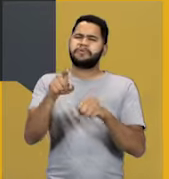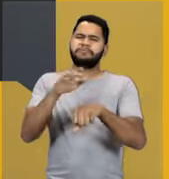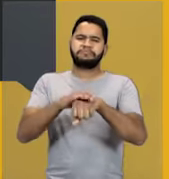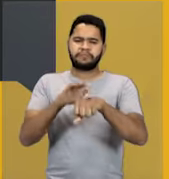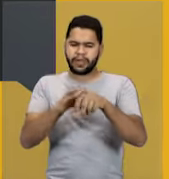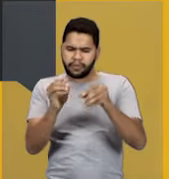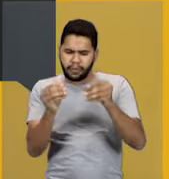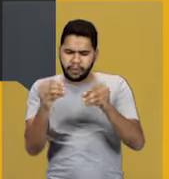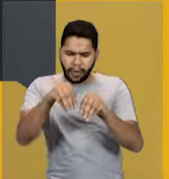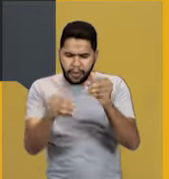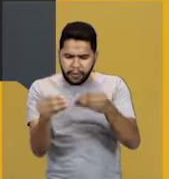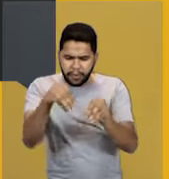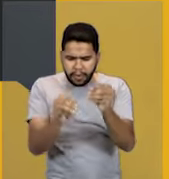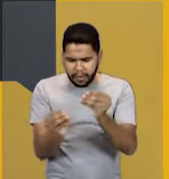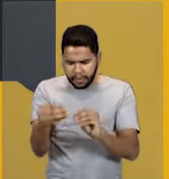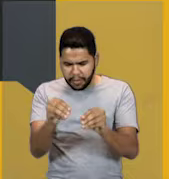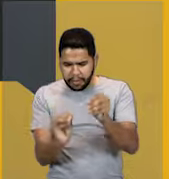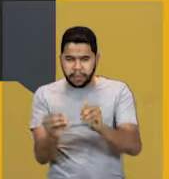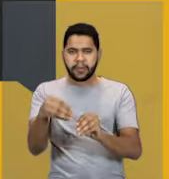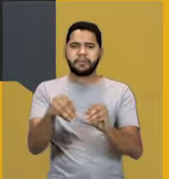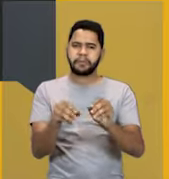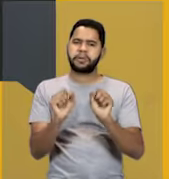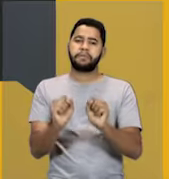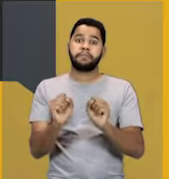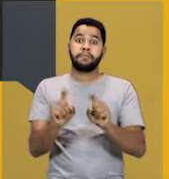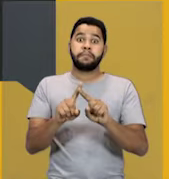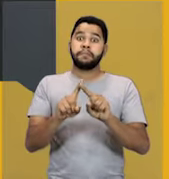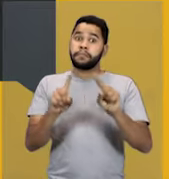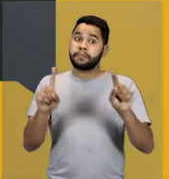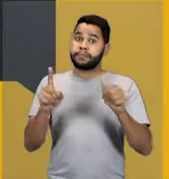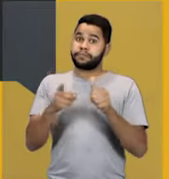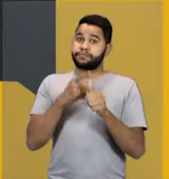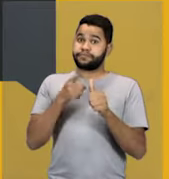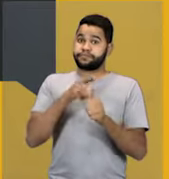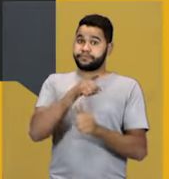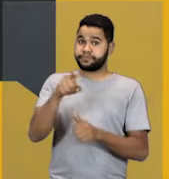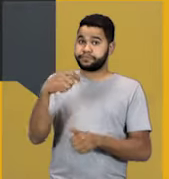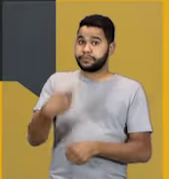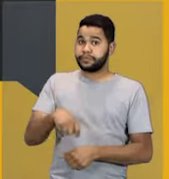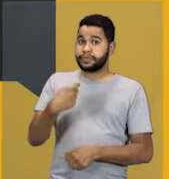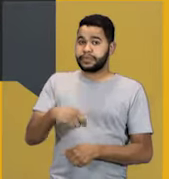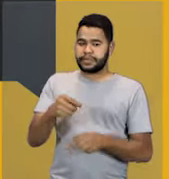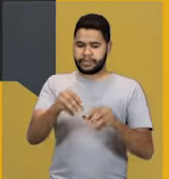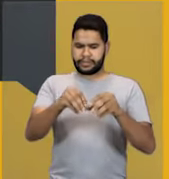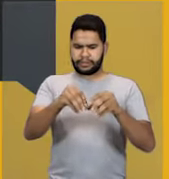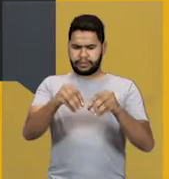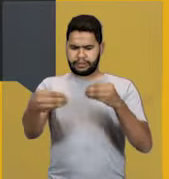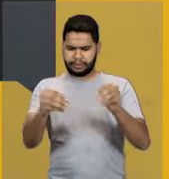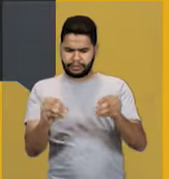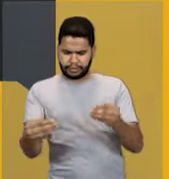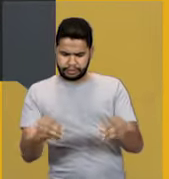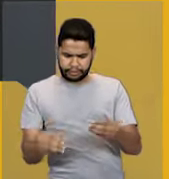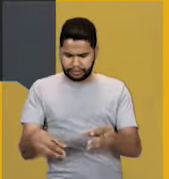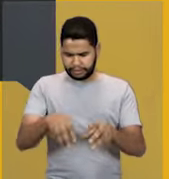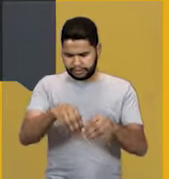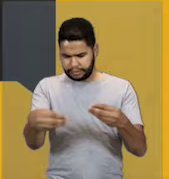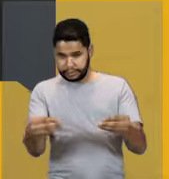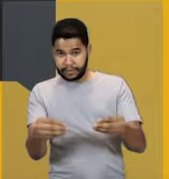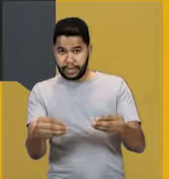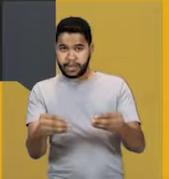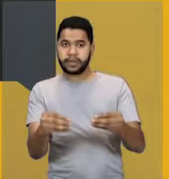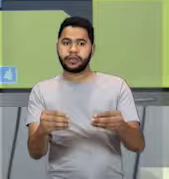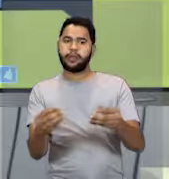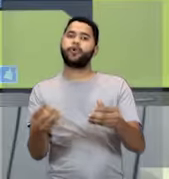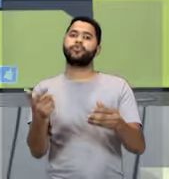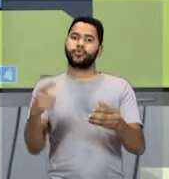você quiser com Lego, mas primeiro você precisa desmontar o que está montado e